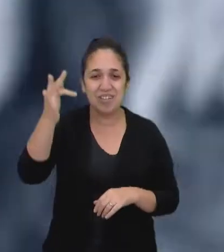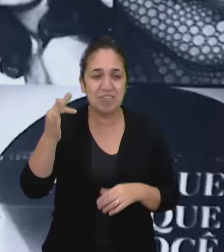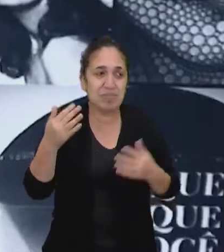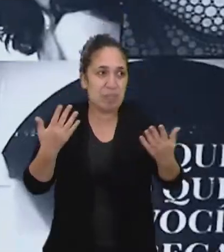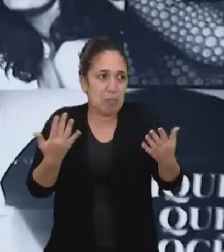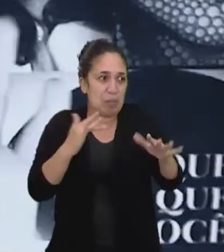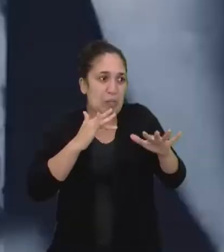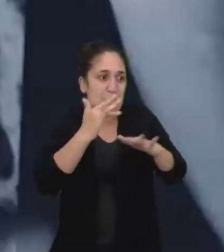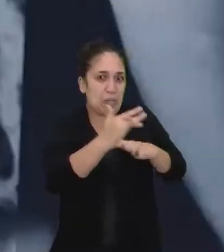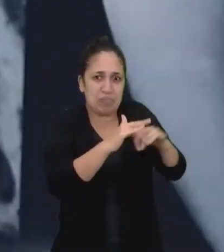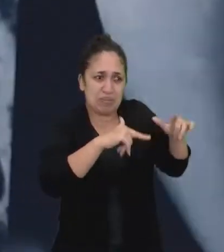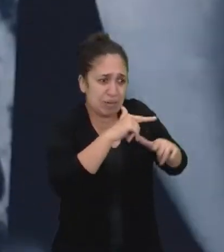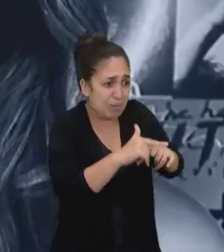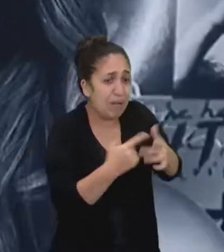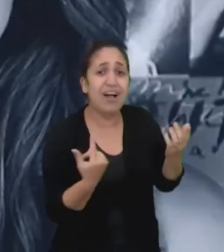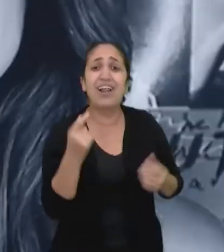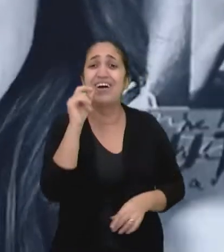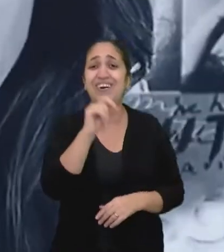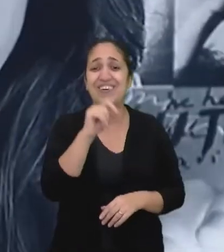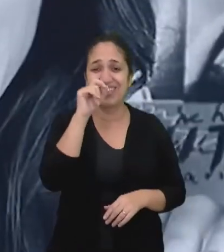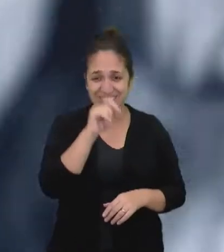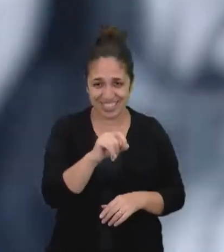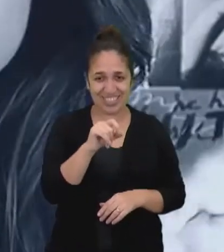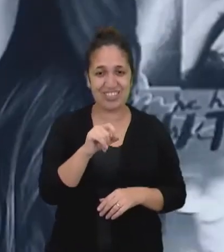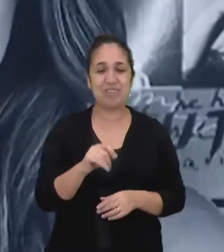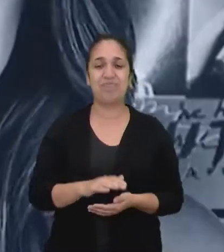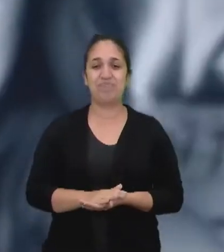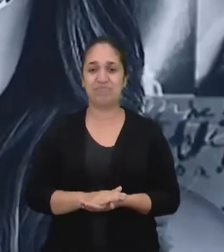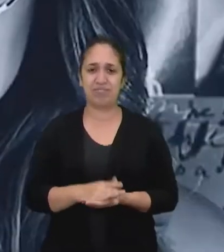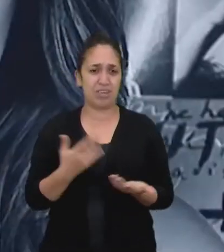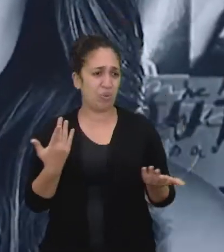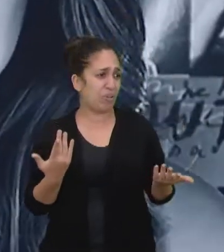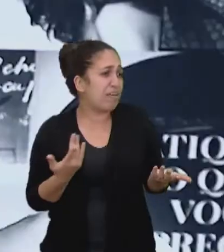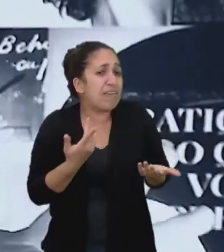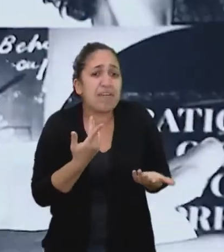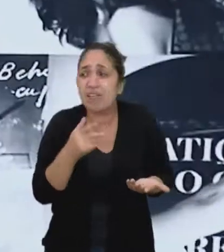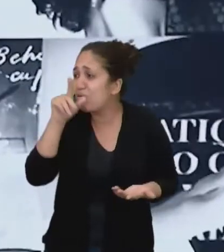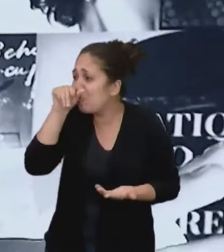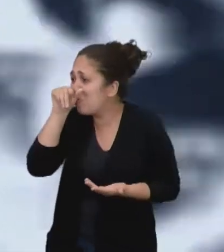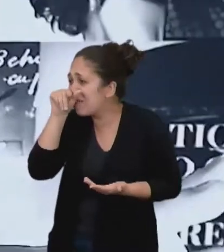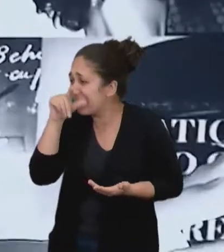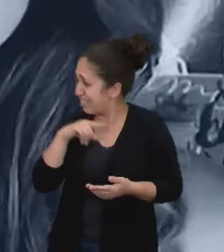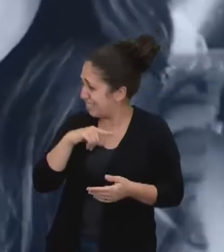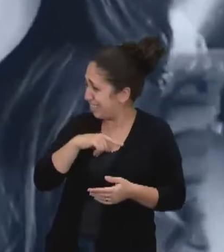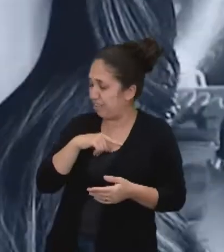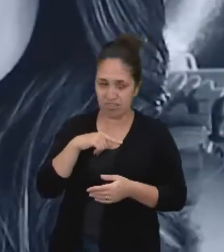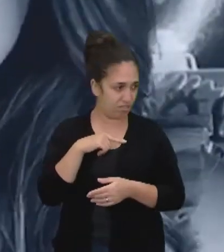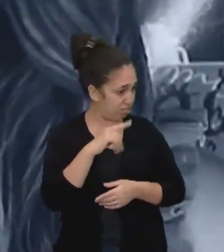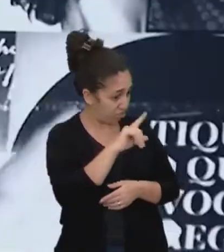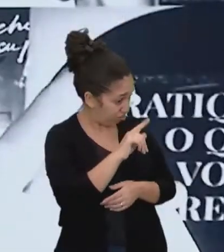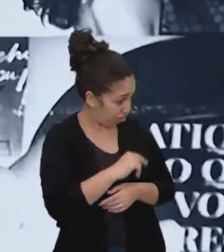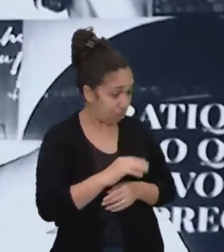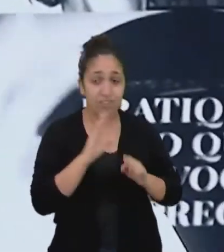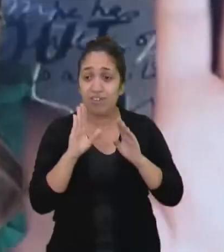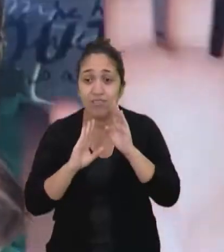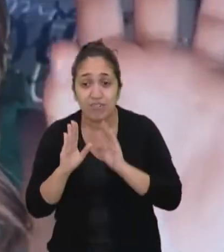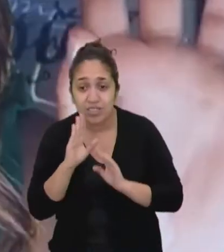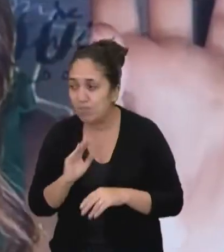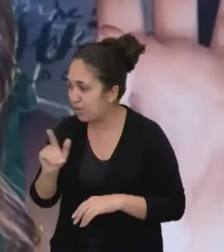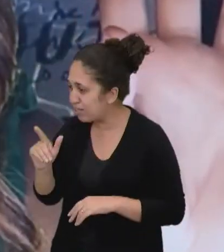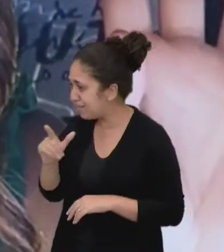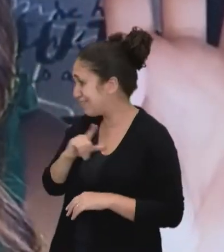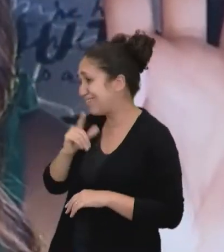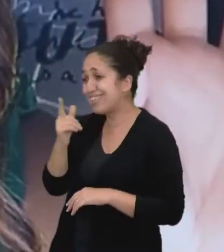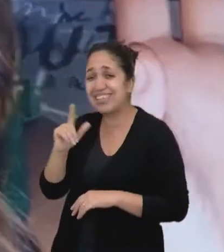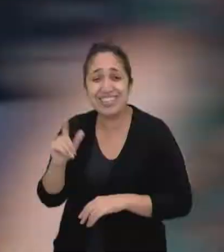rede social. Rede social? O que é isso? Rede social é Twitter. Tu tem Twitter? E eu falei pra ele não. Tem Facebook. Eu falei pra ele não. Gente, isso